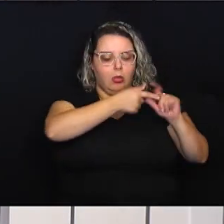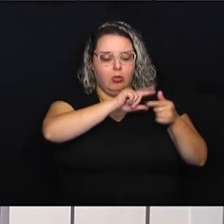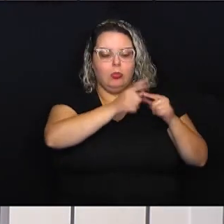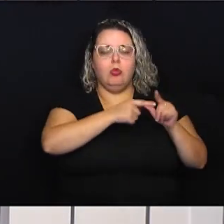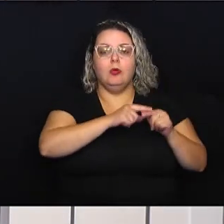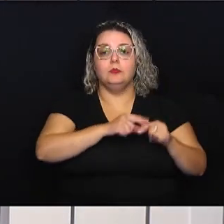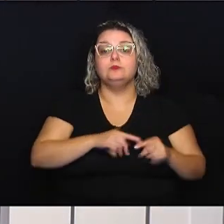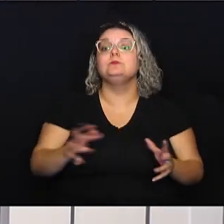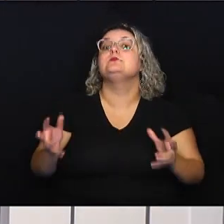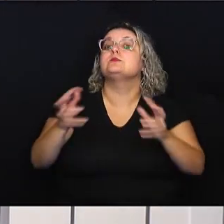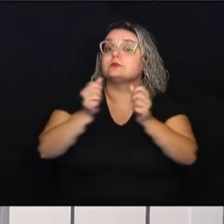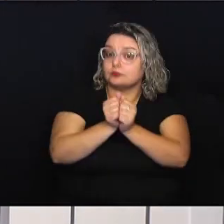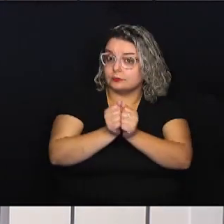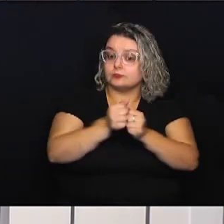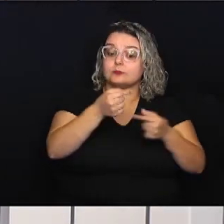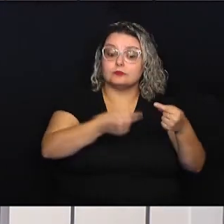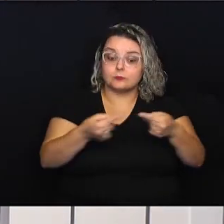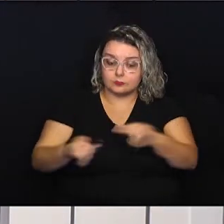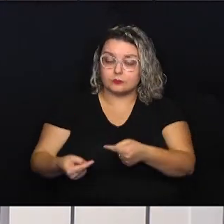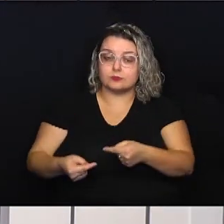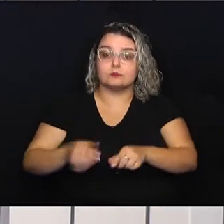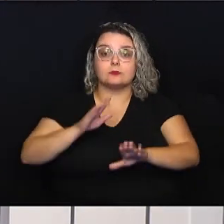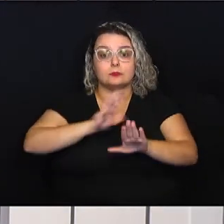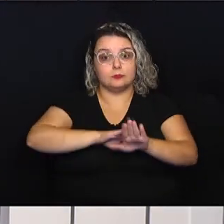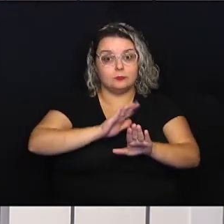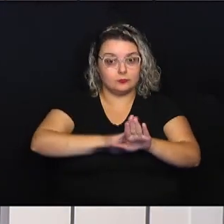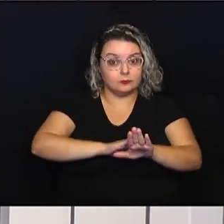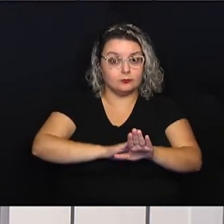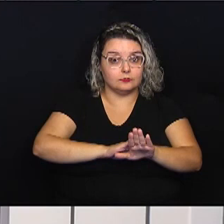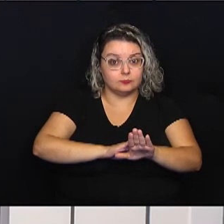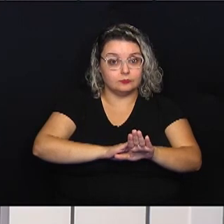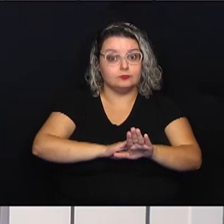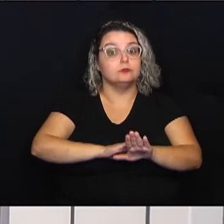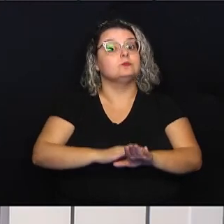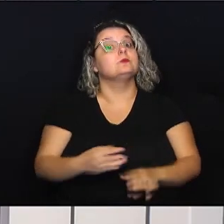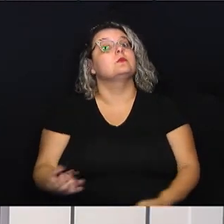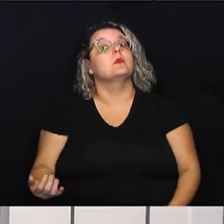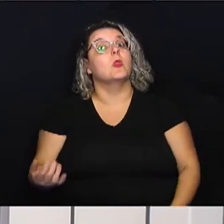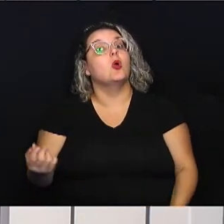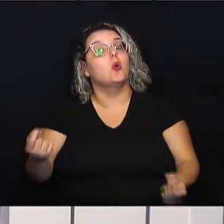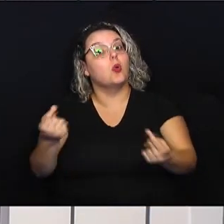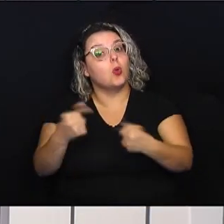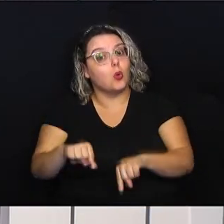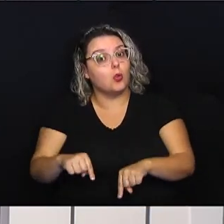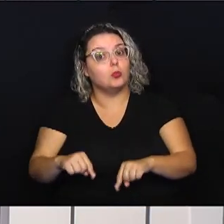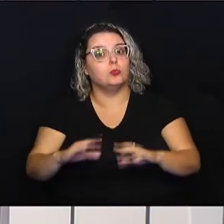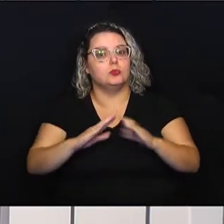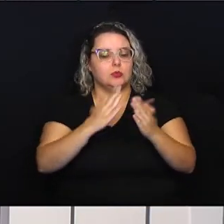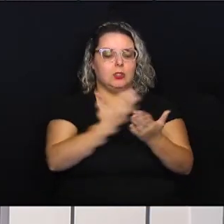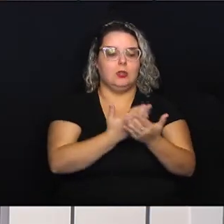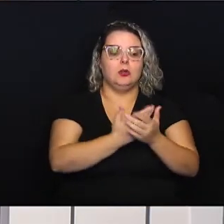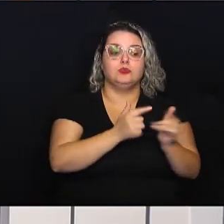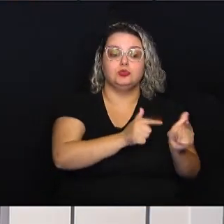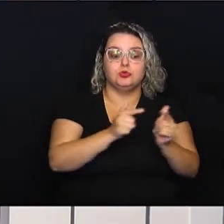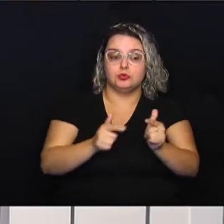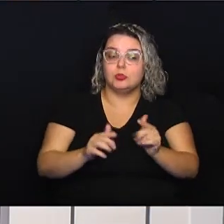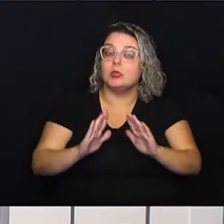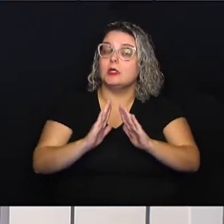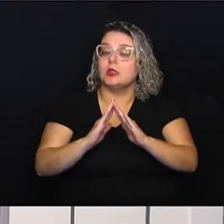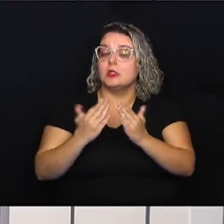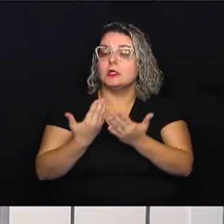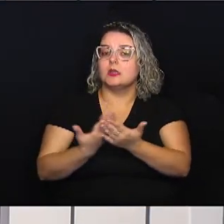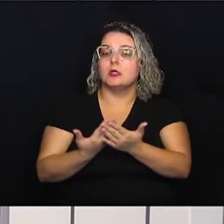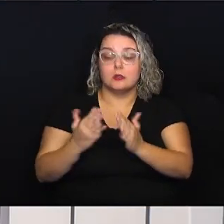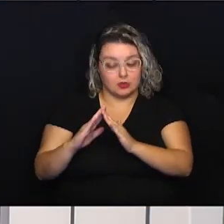se reuniu e debateu medidas preventivas contra atentados em escolas e creches. O